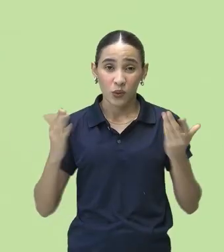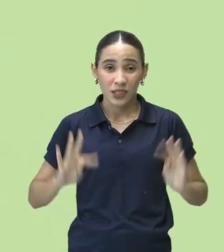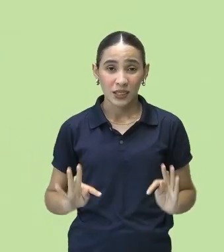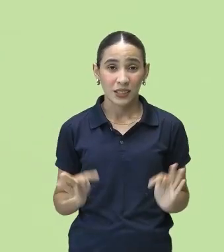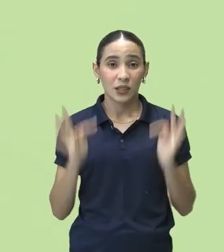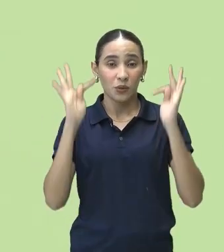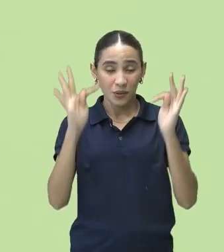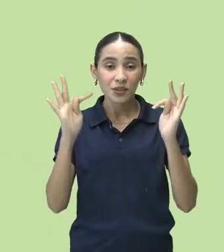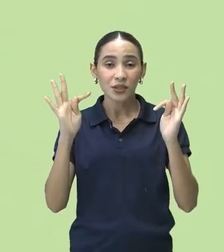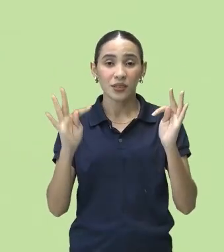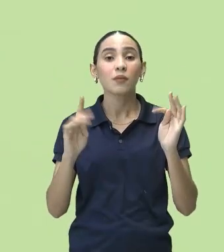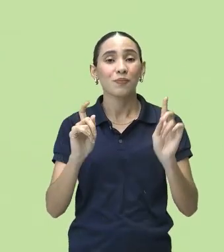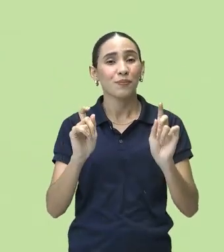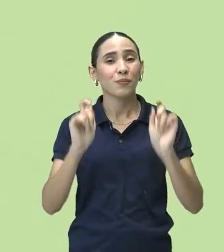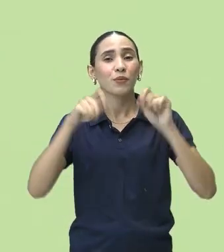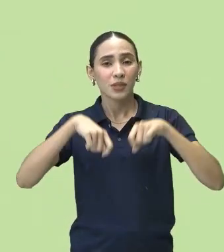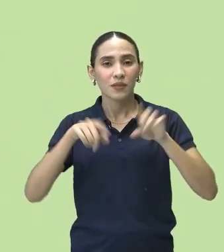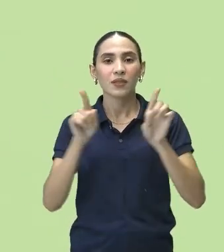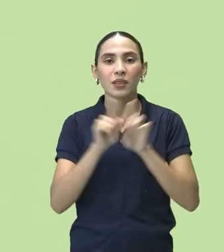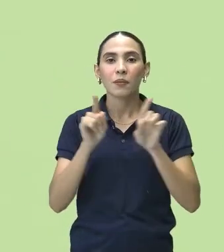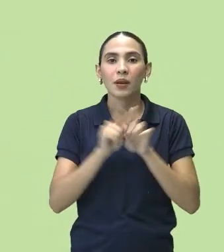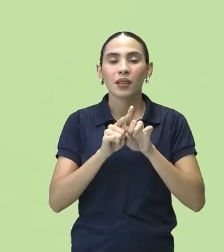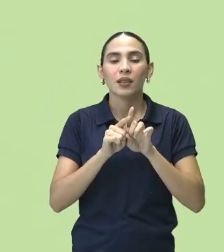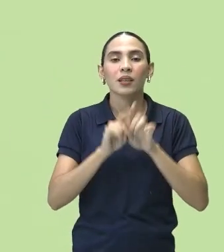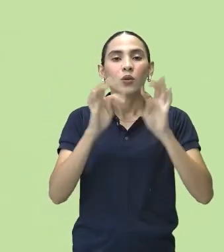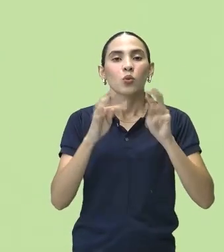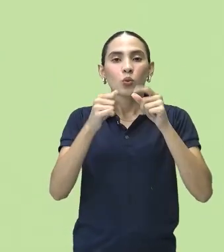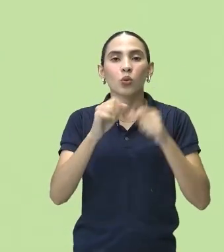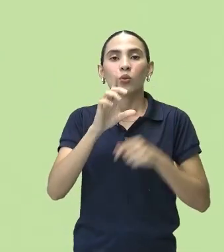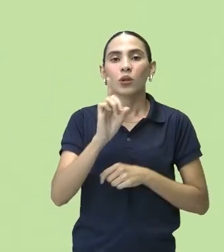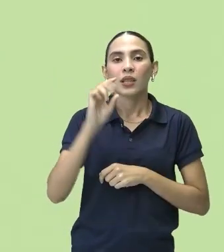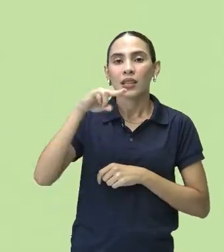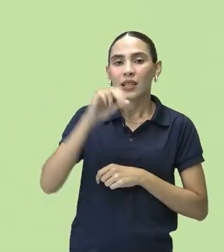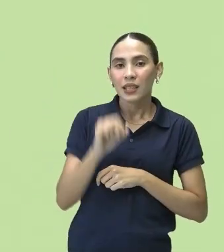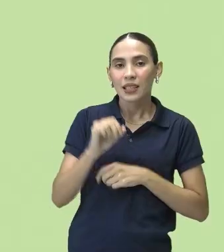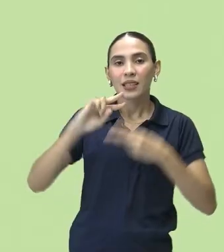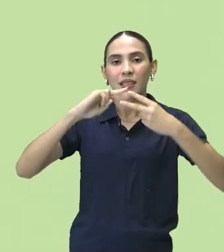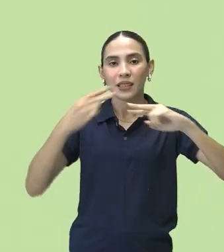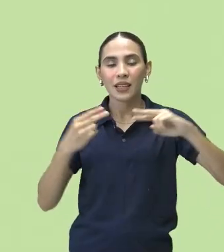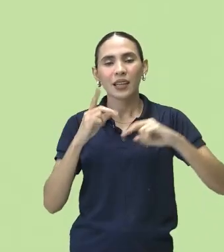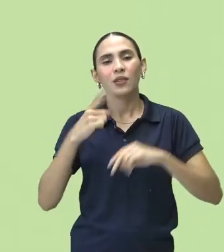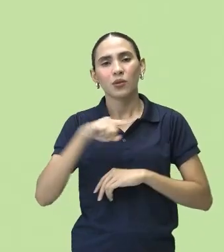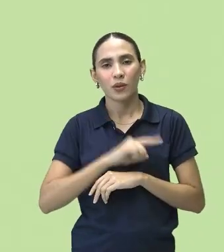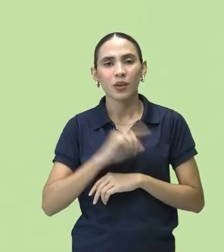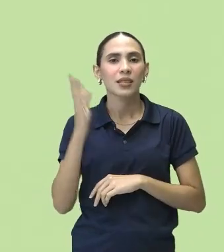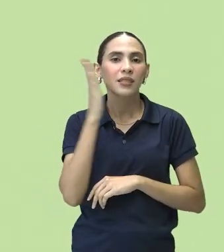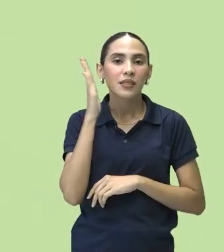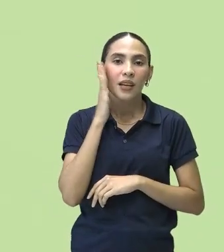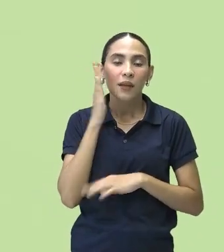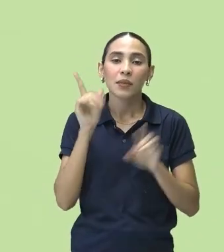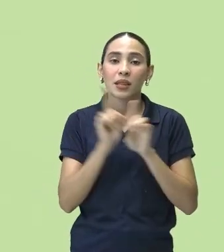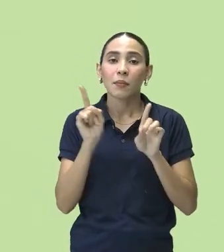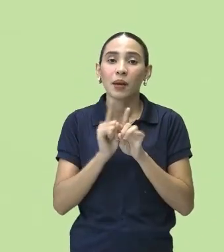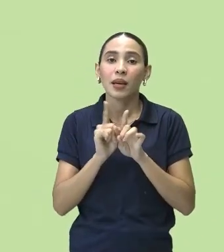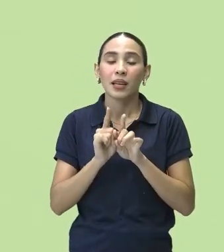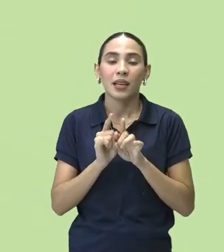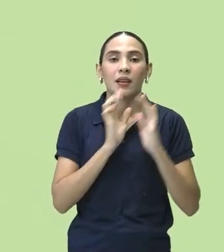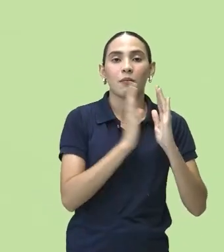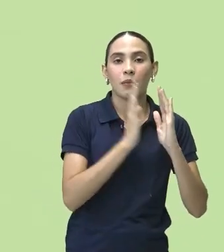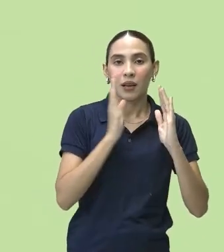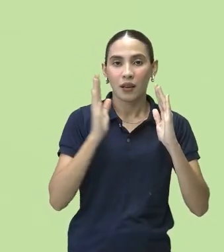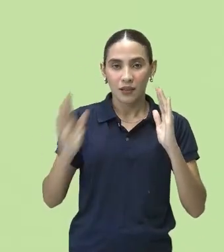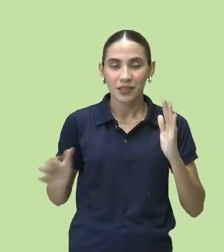né, hoje em dia, é possível decodificar todo o DNA e a gente sabe, por exemplo, numa determinada espécie, a